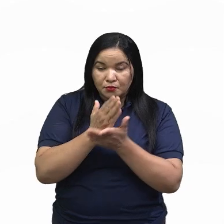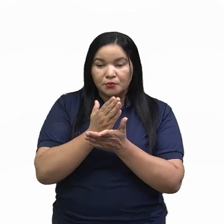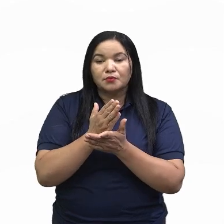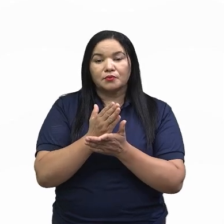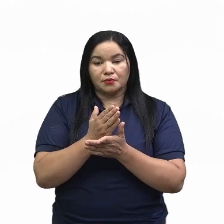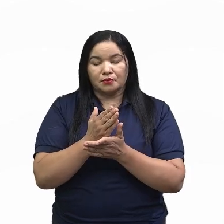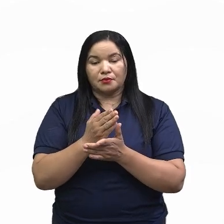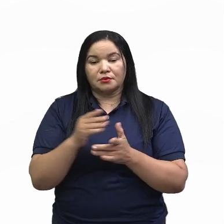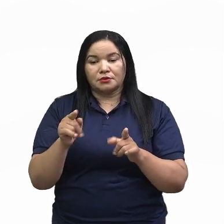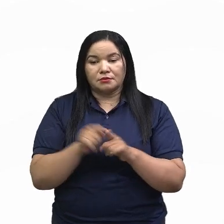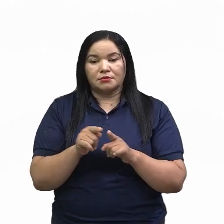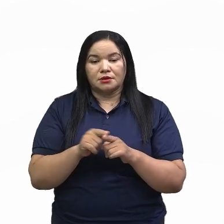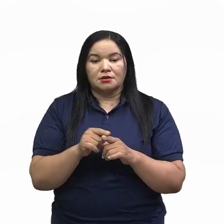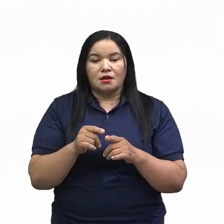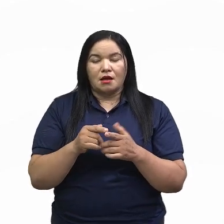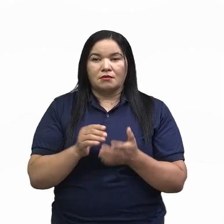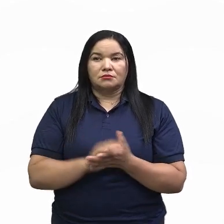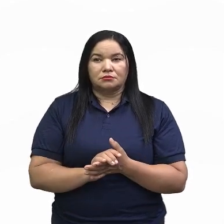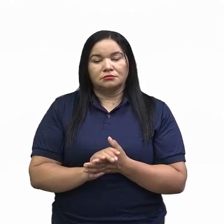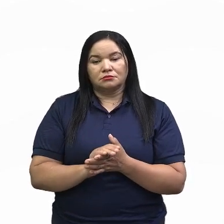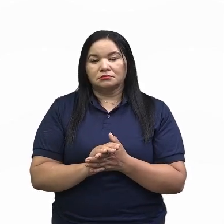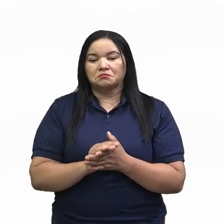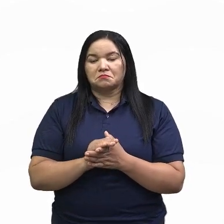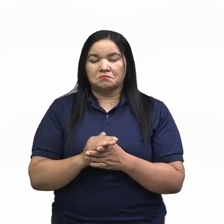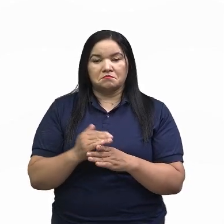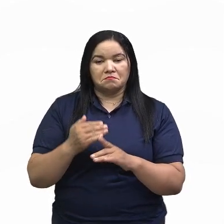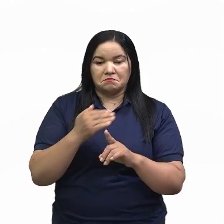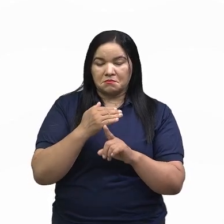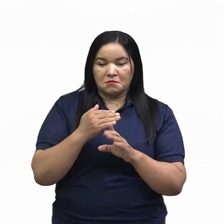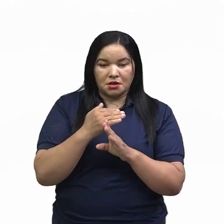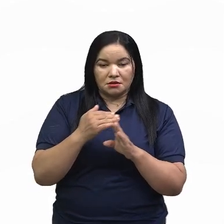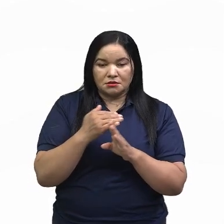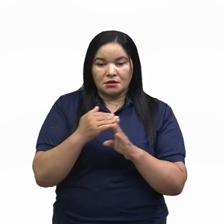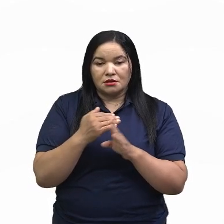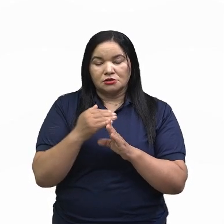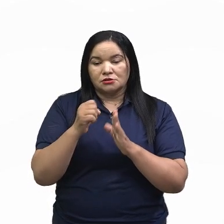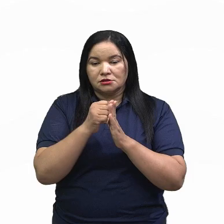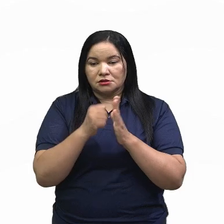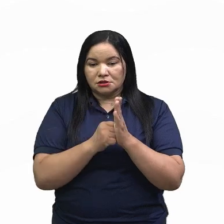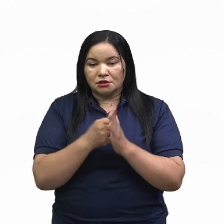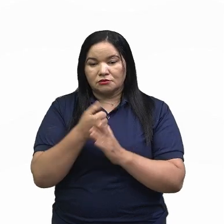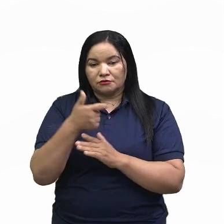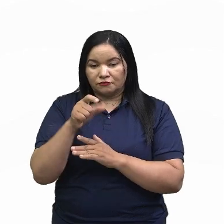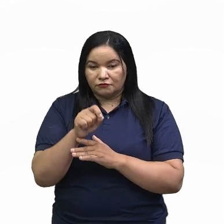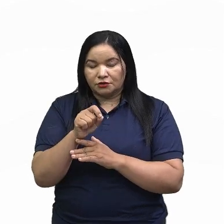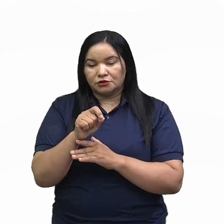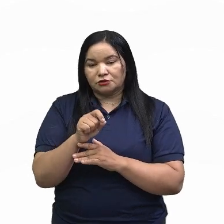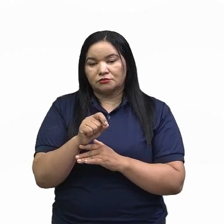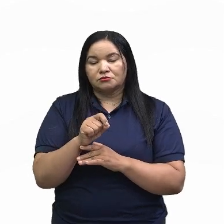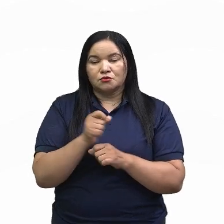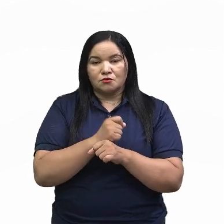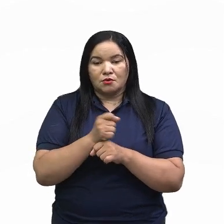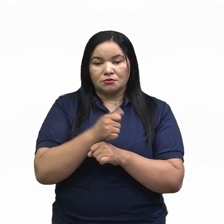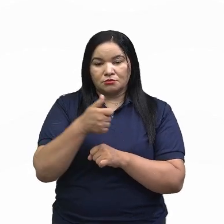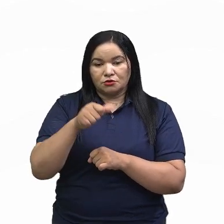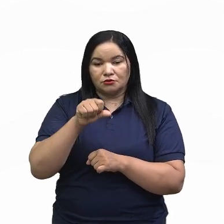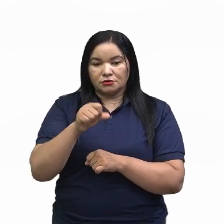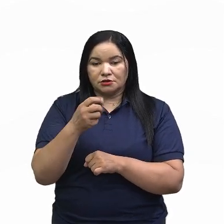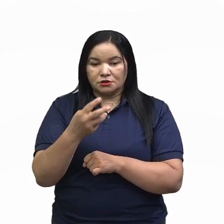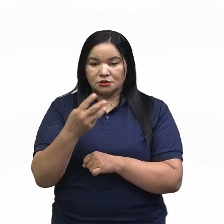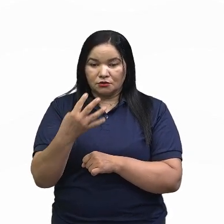claro que em meados aí do século XX, né, 1934, a questão do voto feminino, a questão do